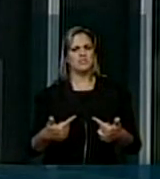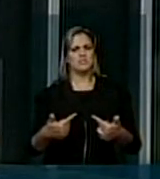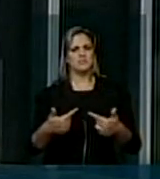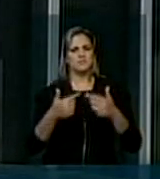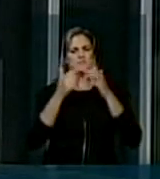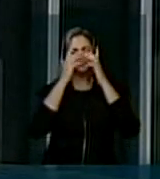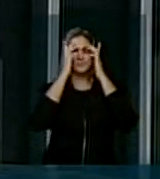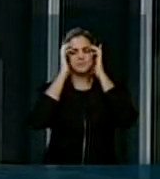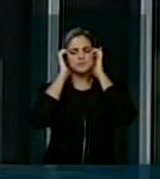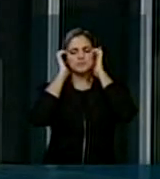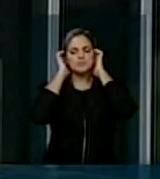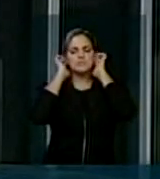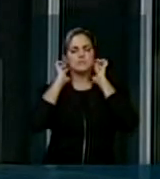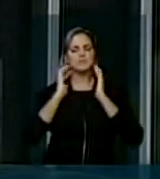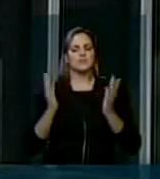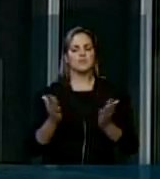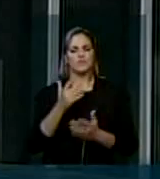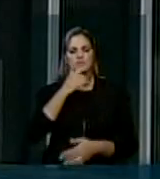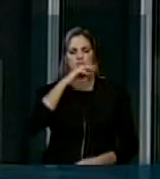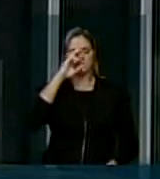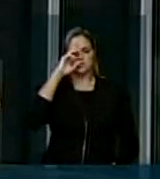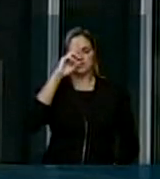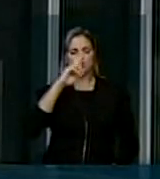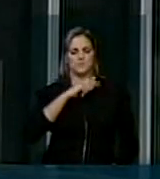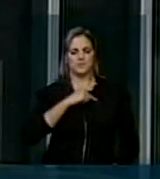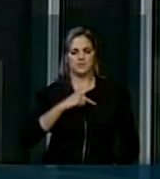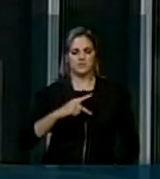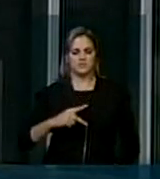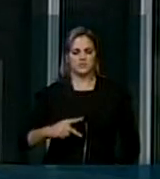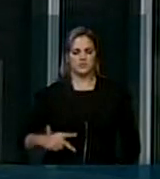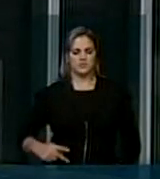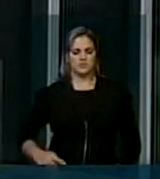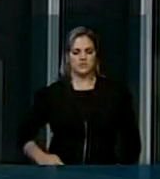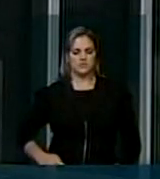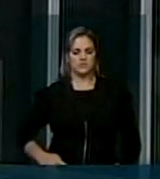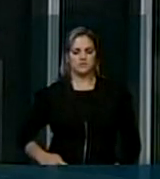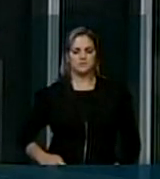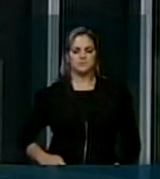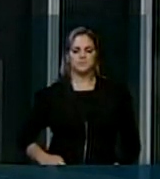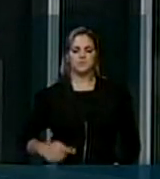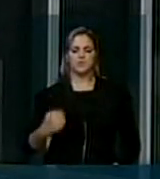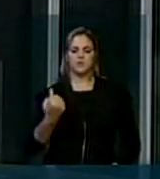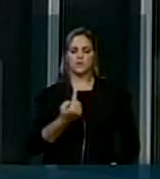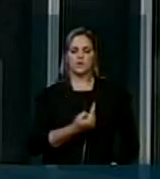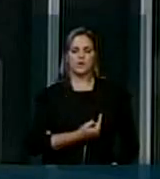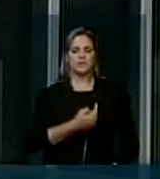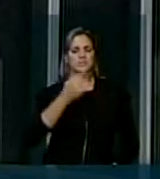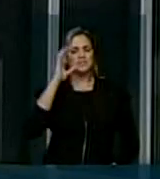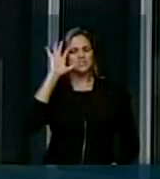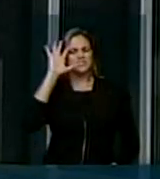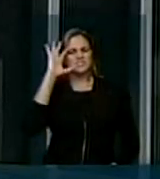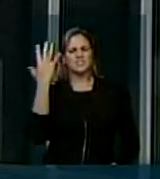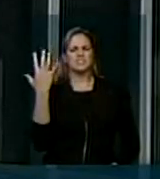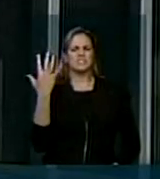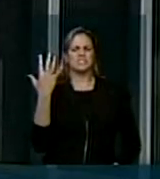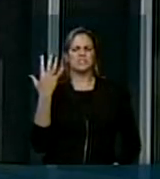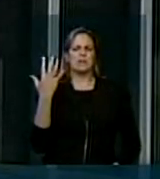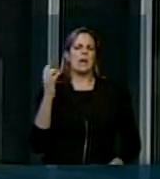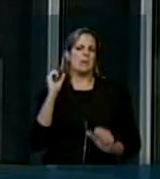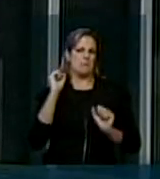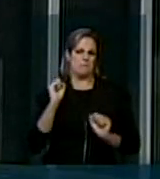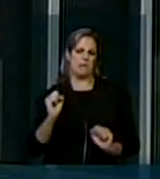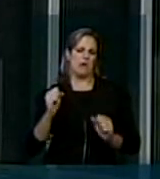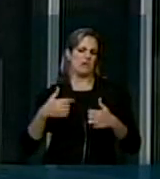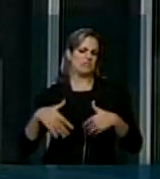neste momento, senhor presidente, quando nós decidimos por permitir o